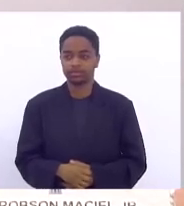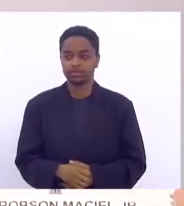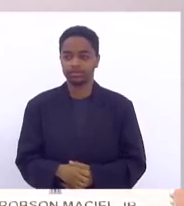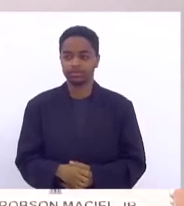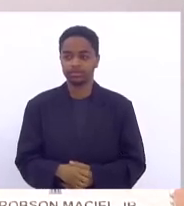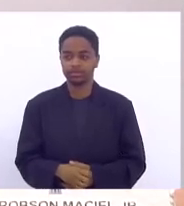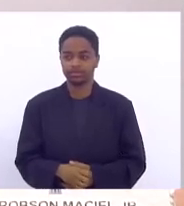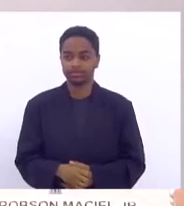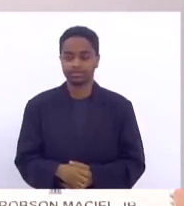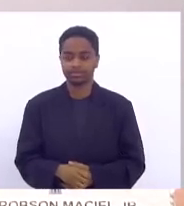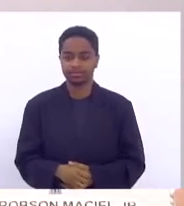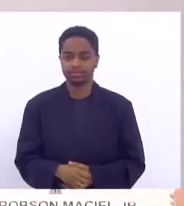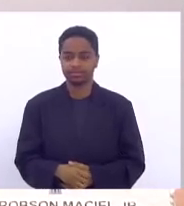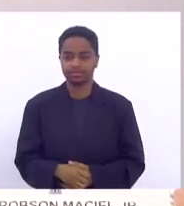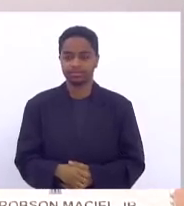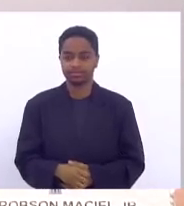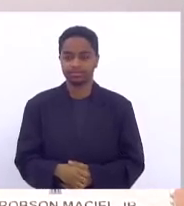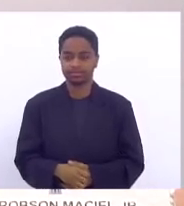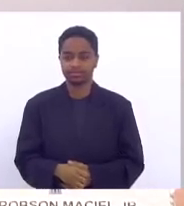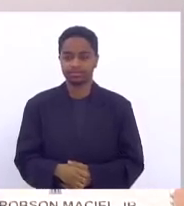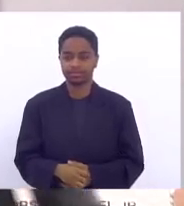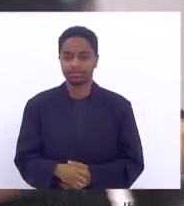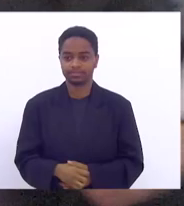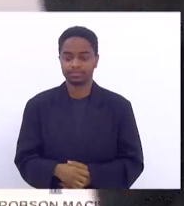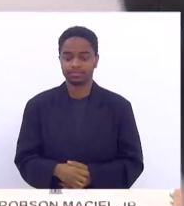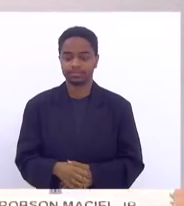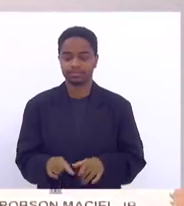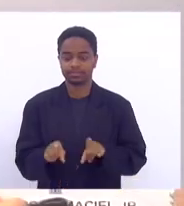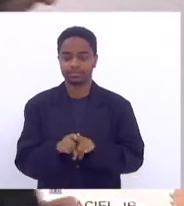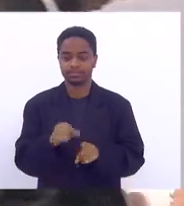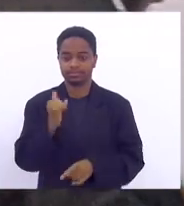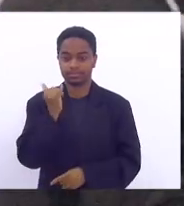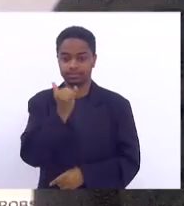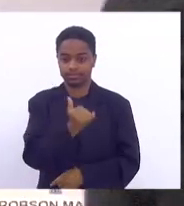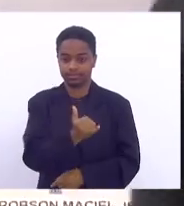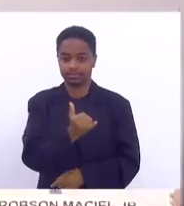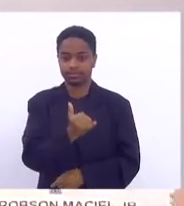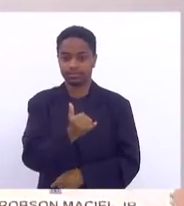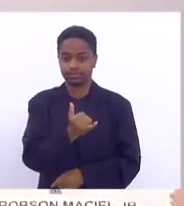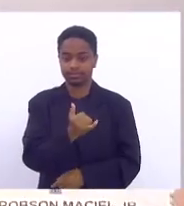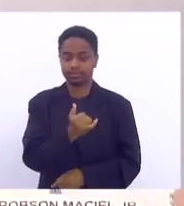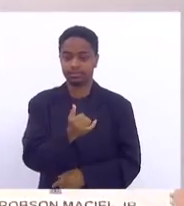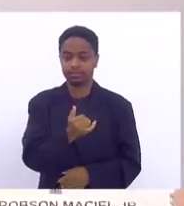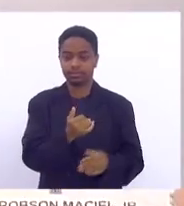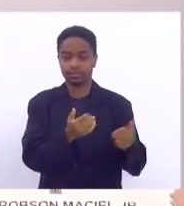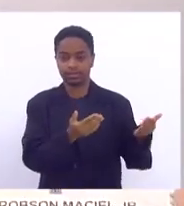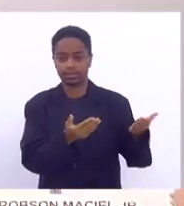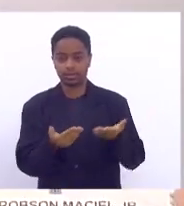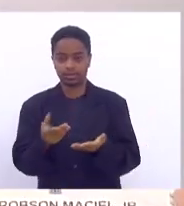presença obrigado gente e dizer que recebeu o Deputado luí